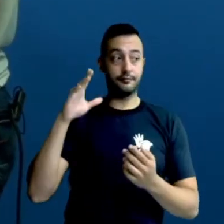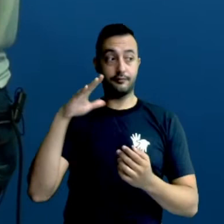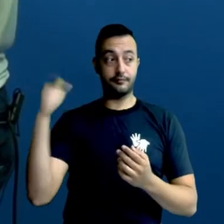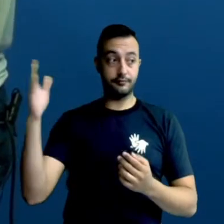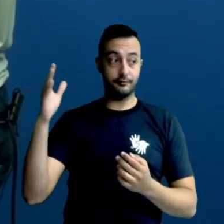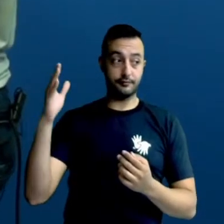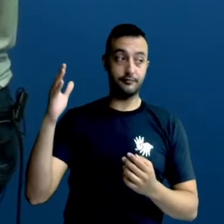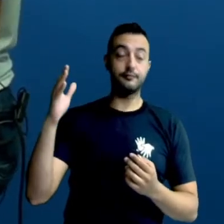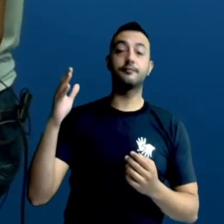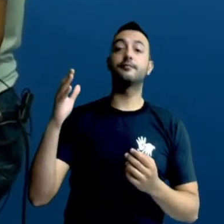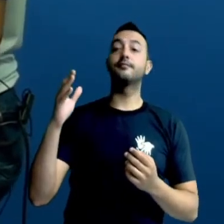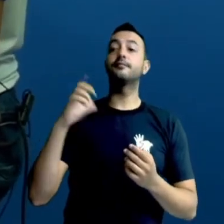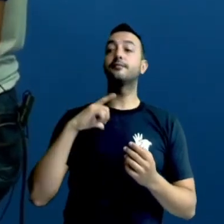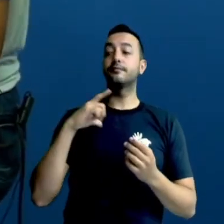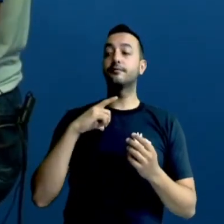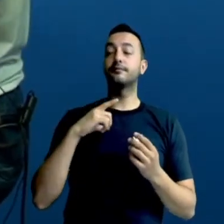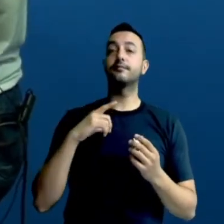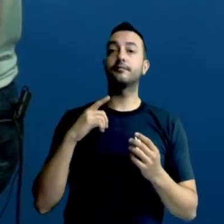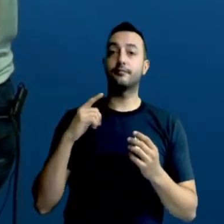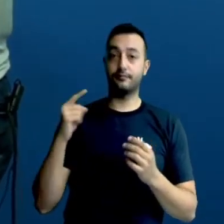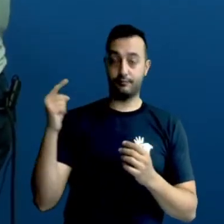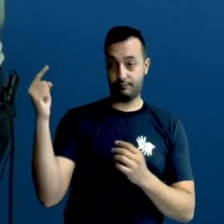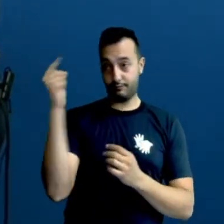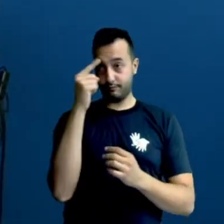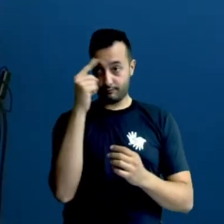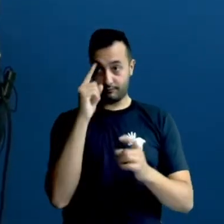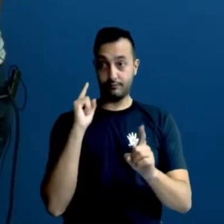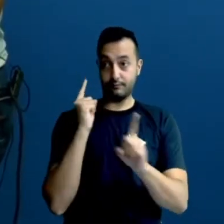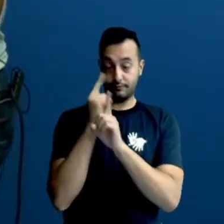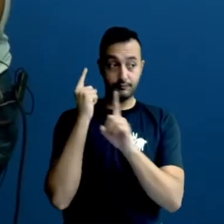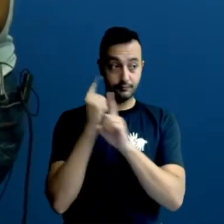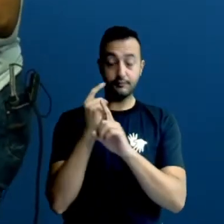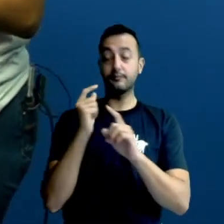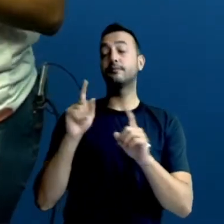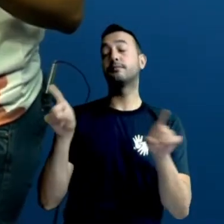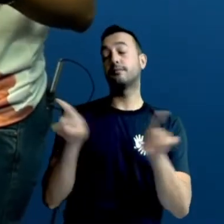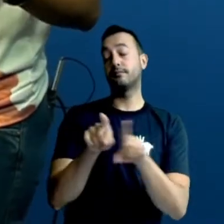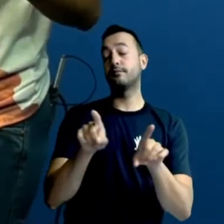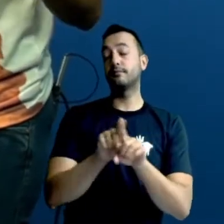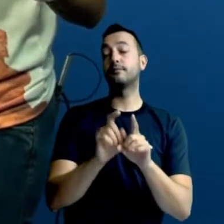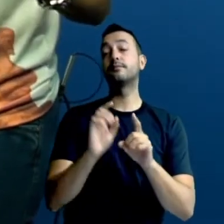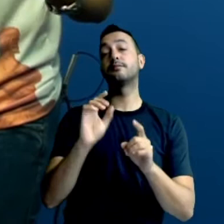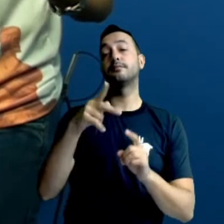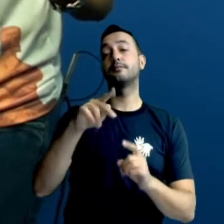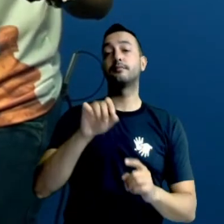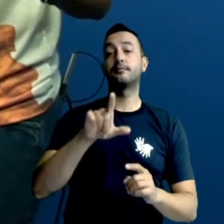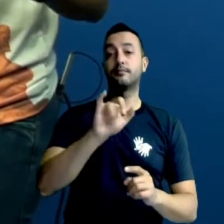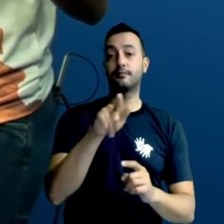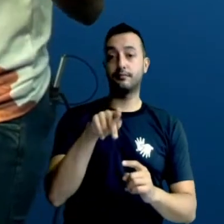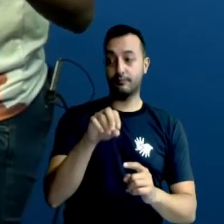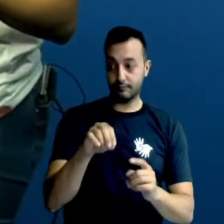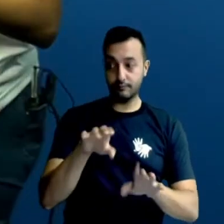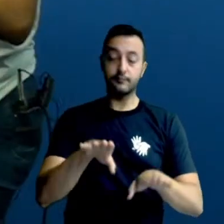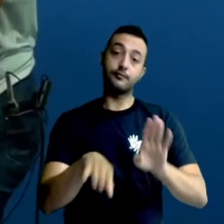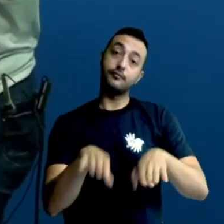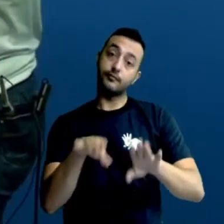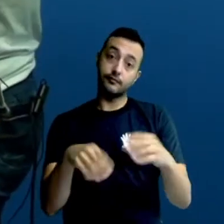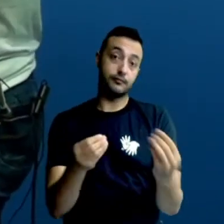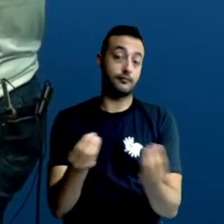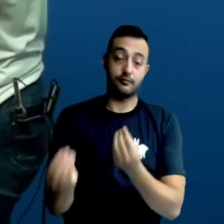nós temos uma classificação também para polígonos, dependendo da forma como